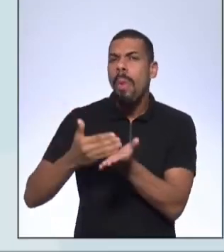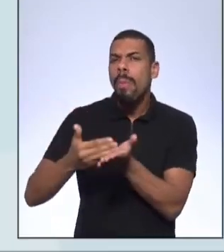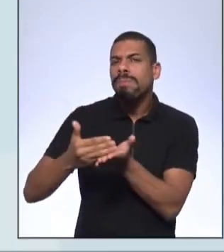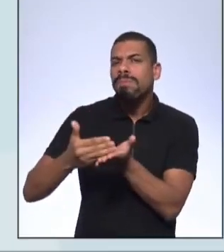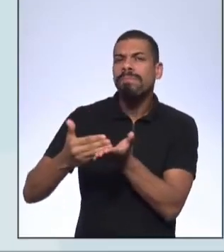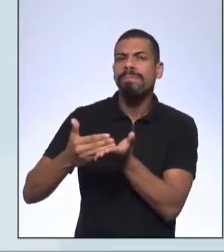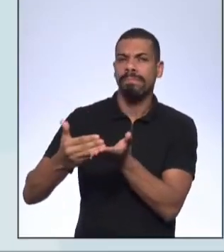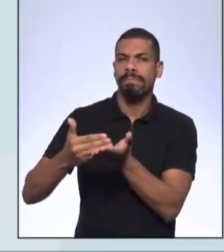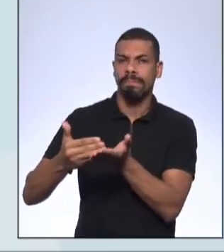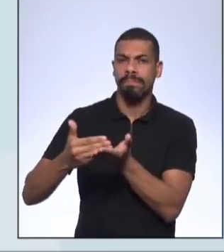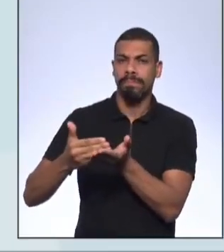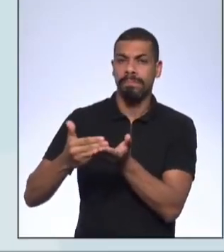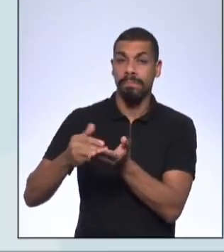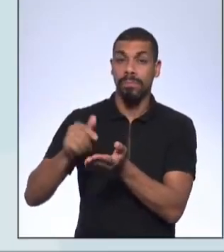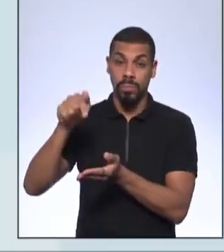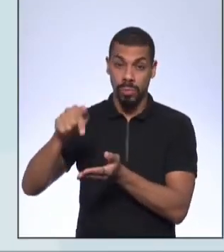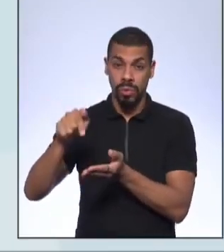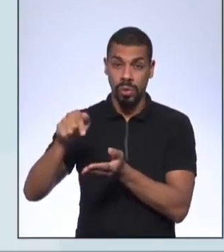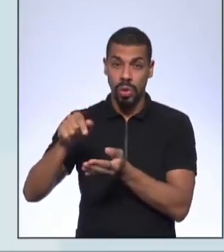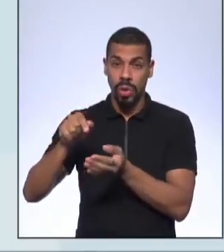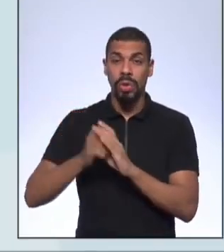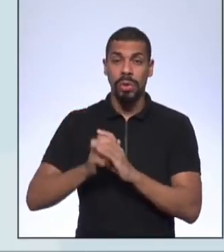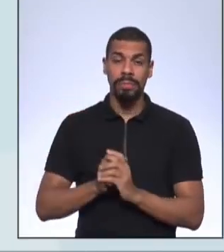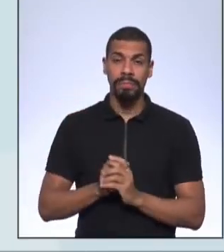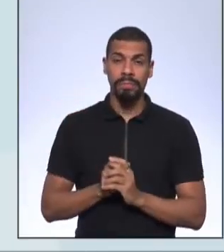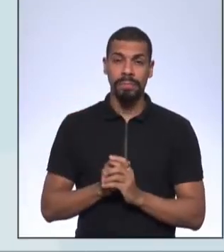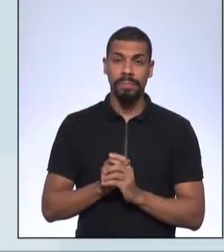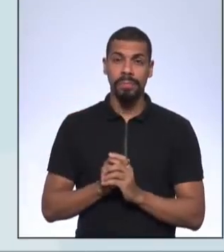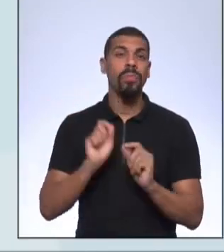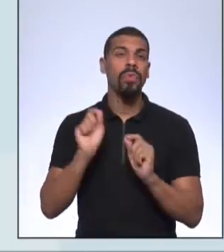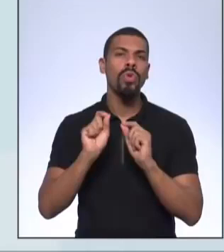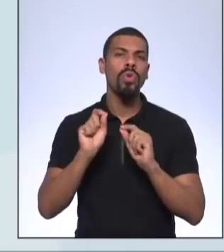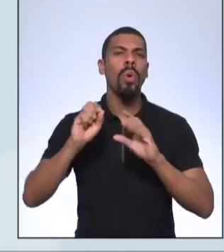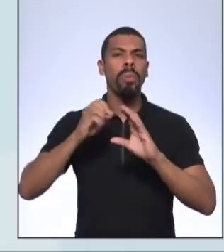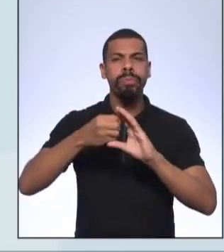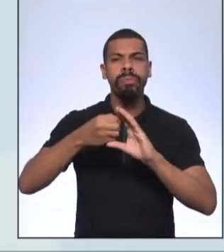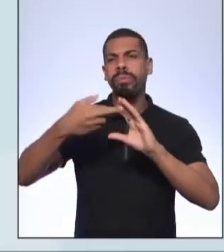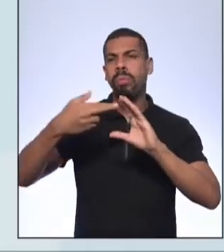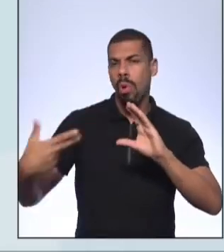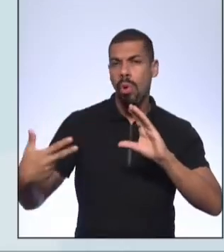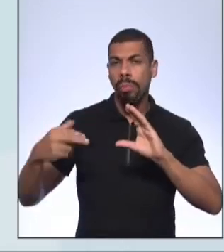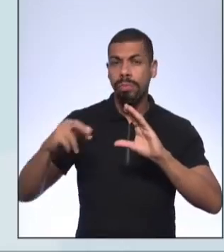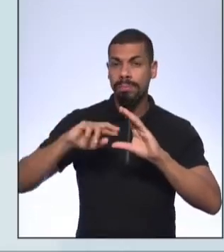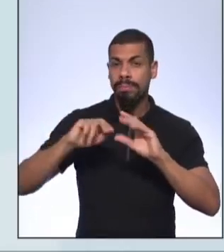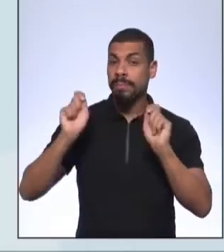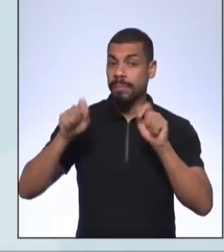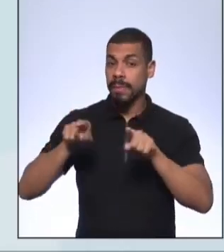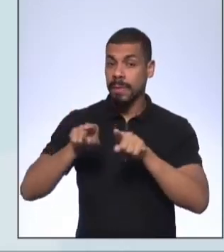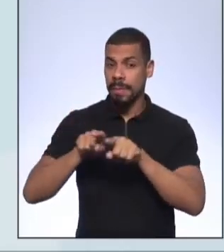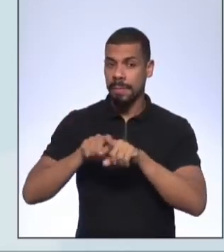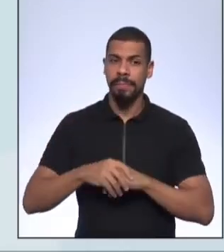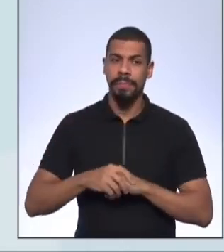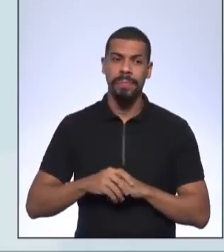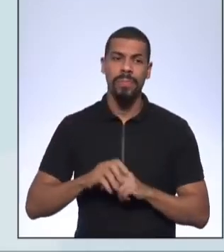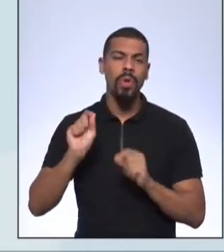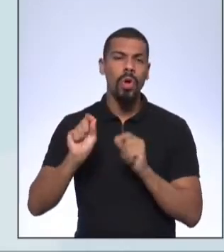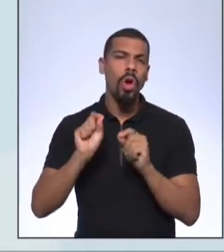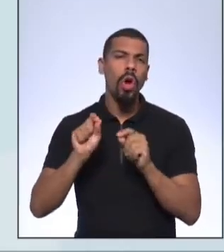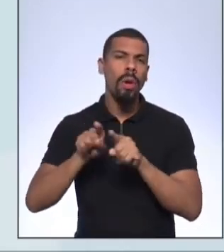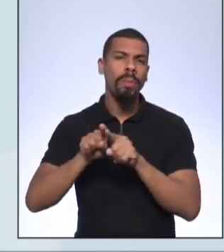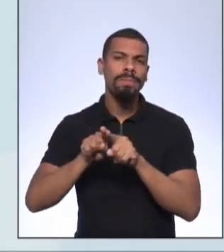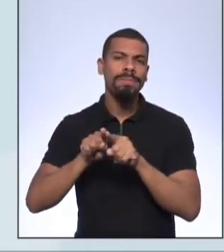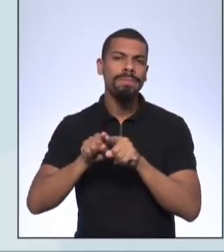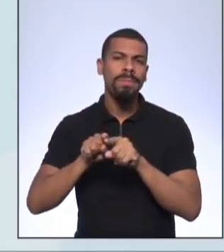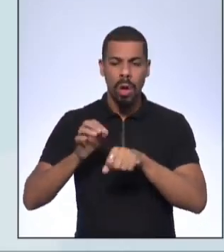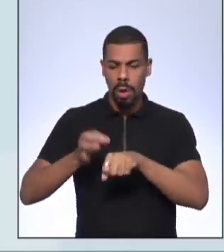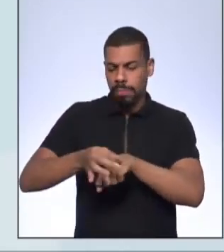já da migração desses cromossomos, né, e dos centrossomos para preparar a célula para o processo de